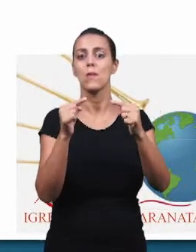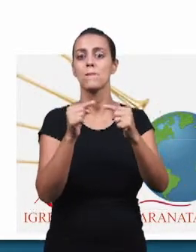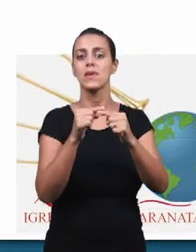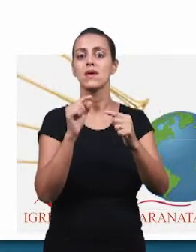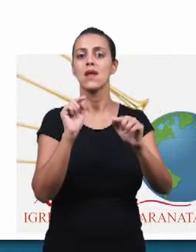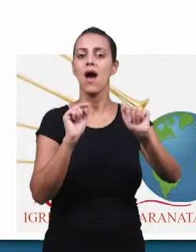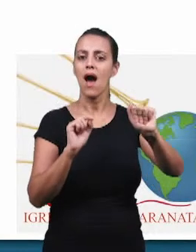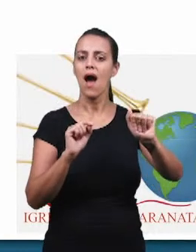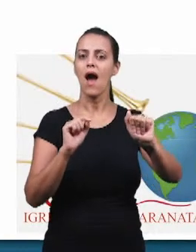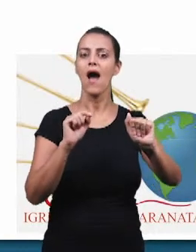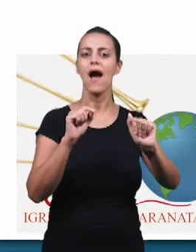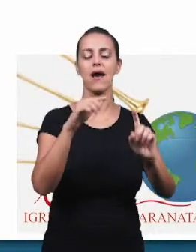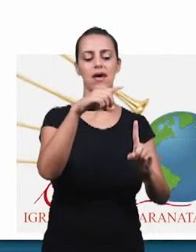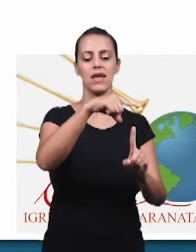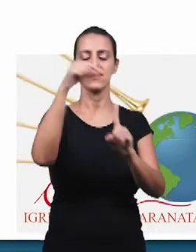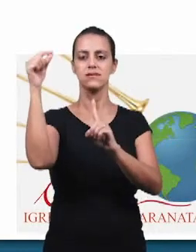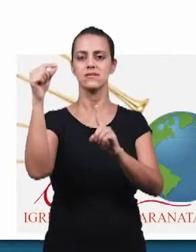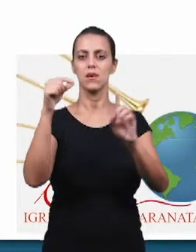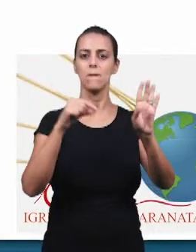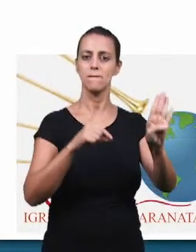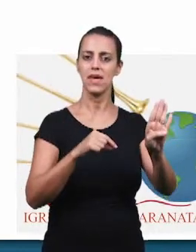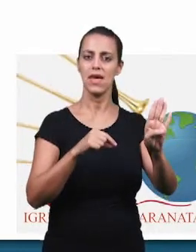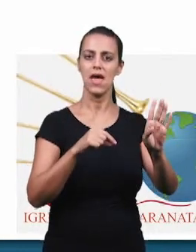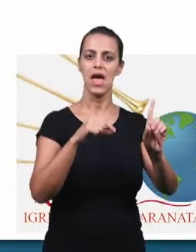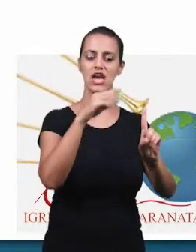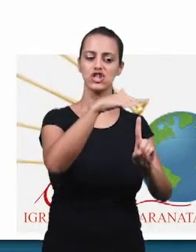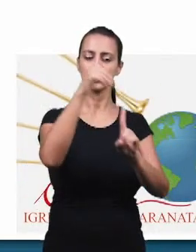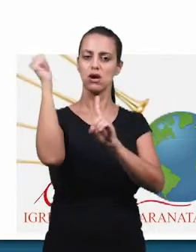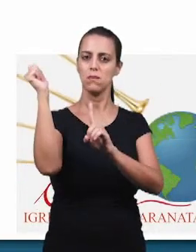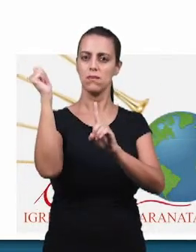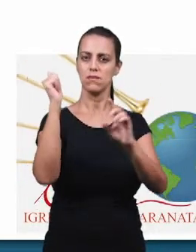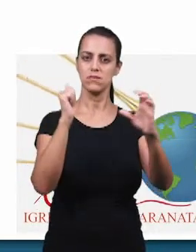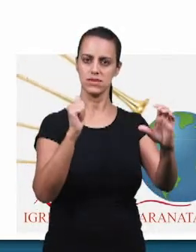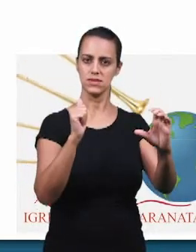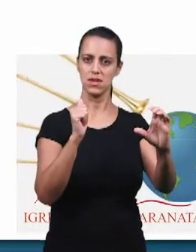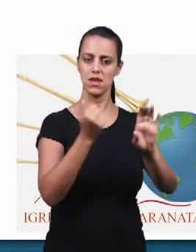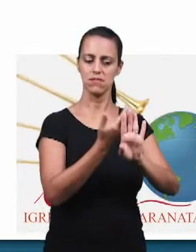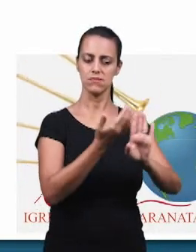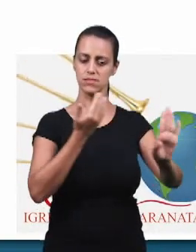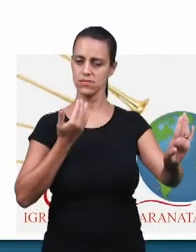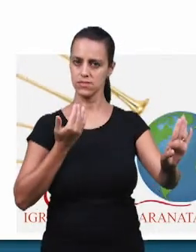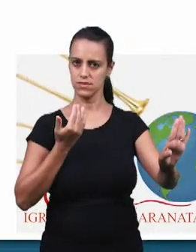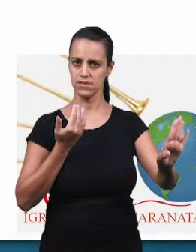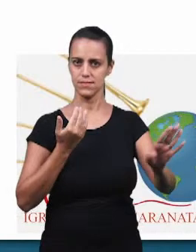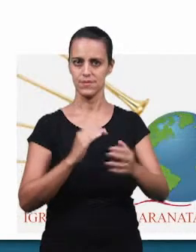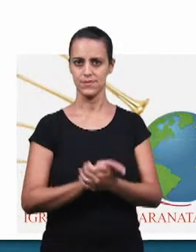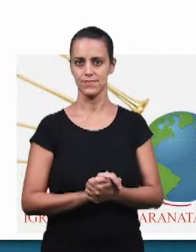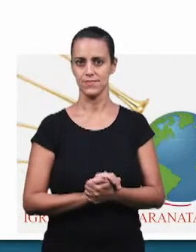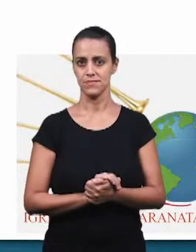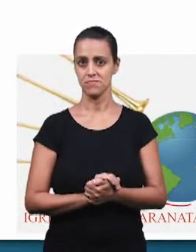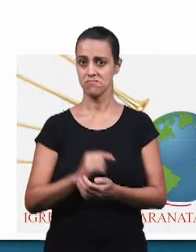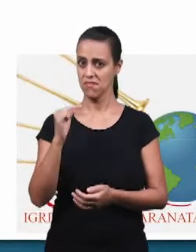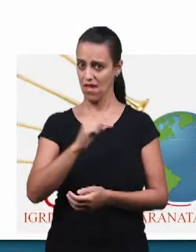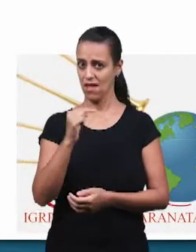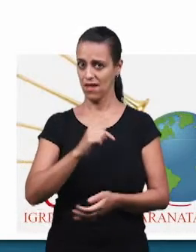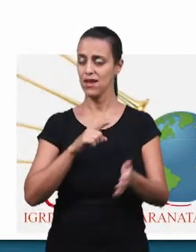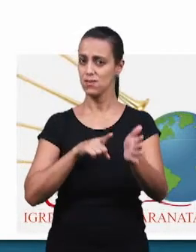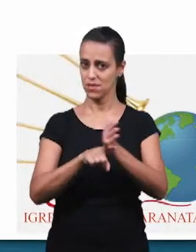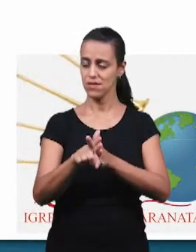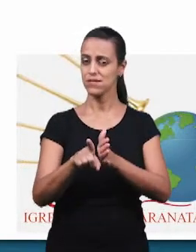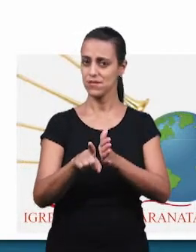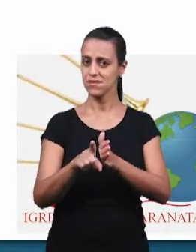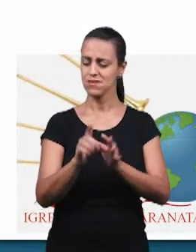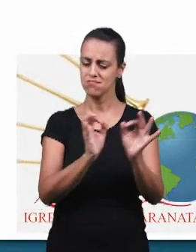à eleição, B, ao chamado e C, à santificação. Essa pergunta, na